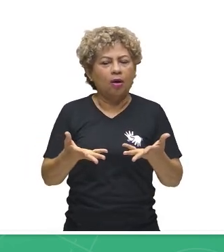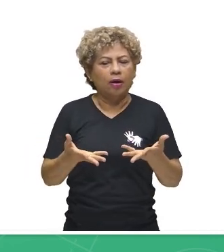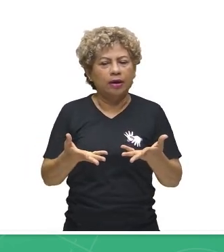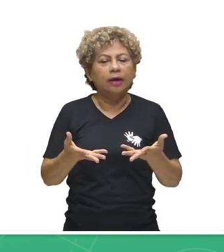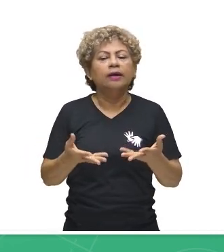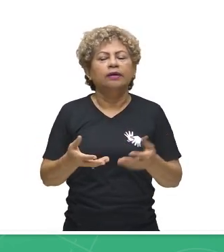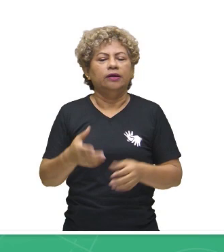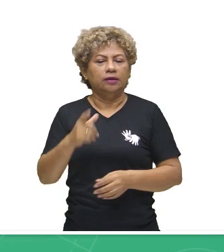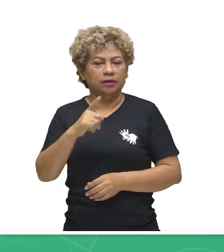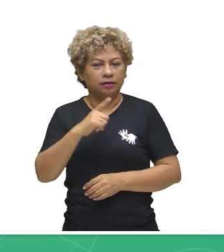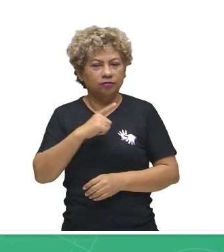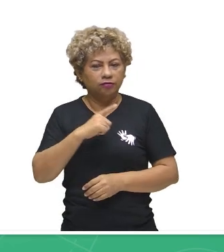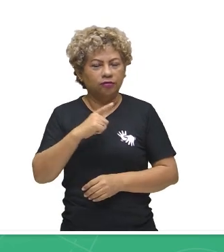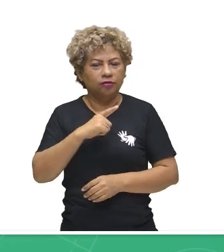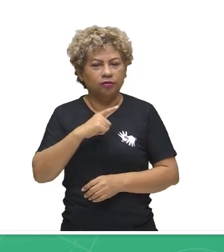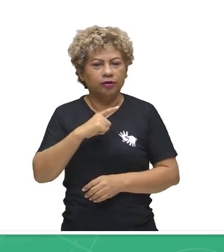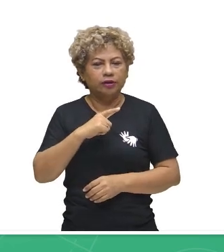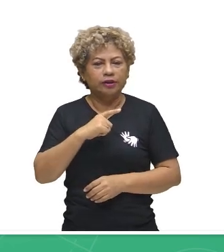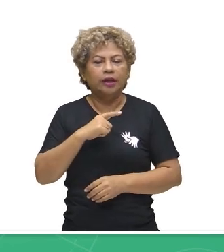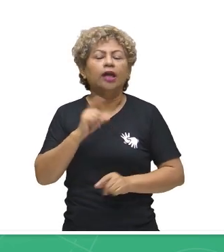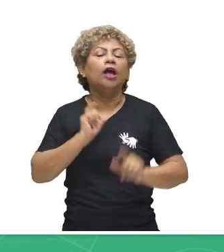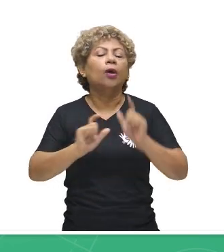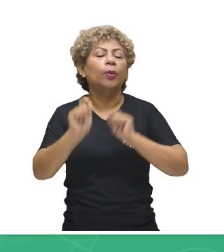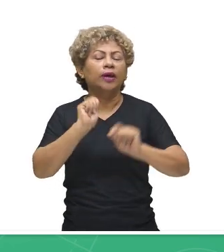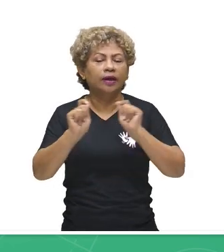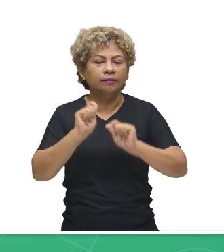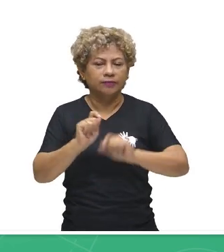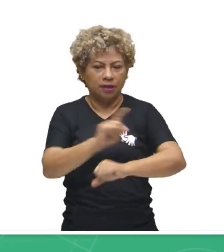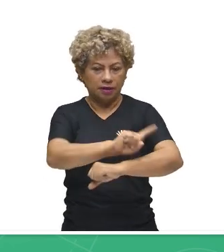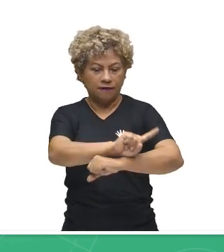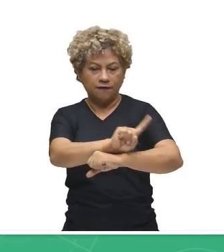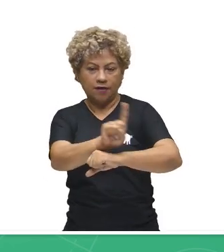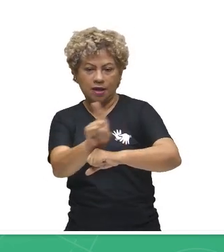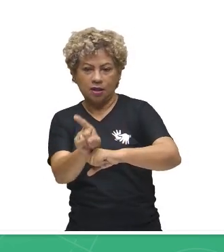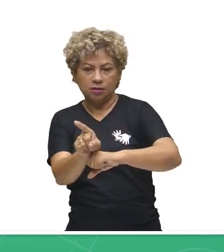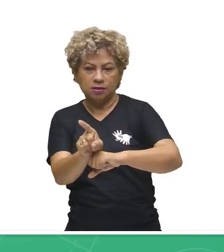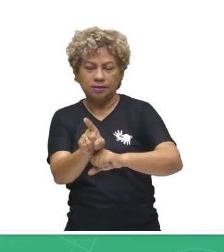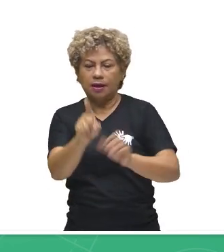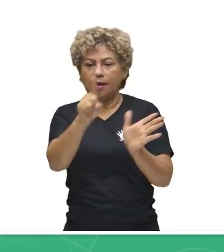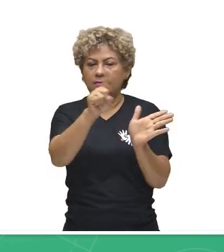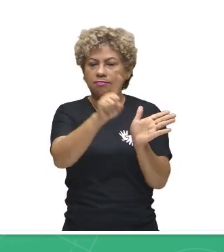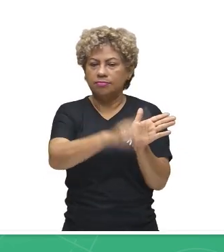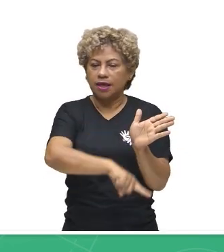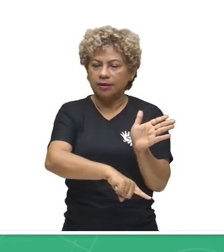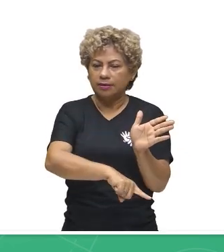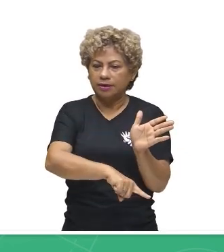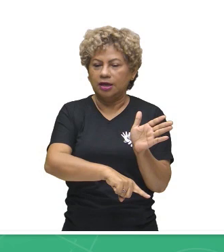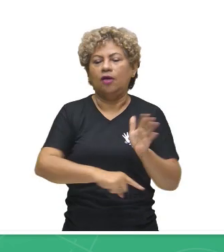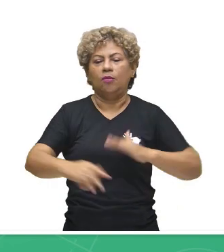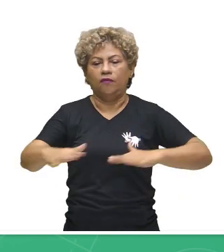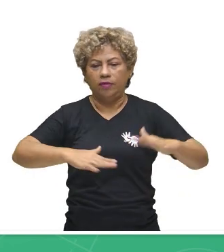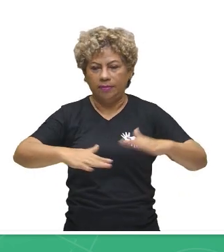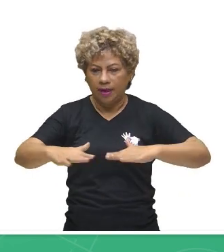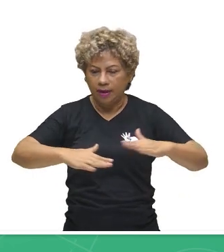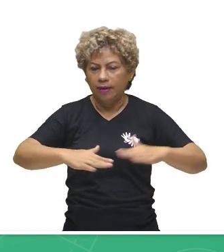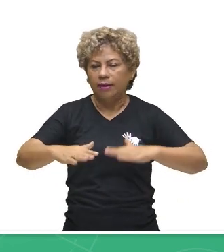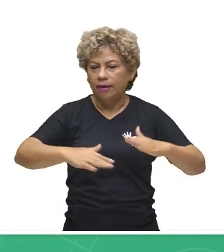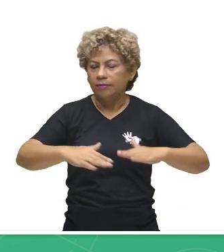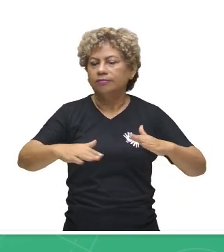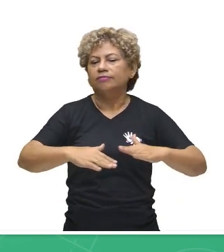função, ela será o quê? Velocidade negativa. Que movimento é esse? É o